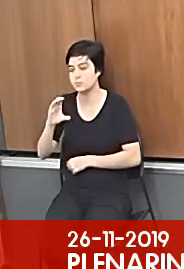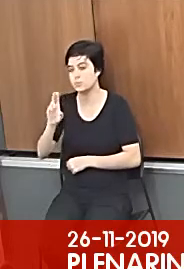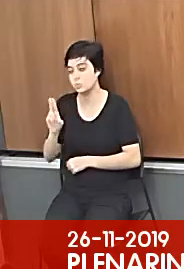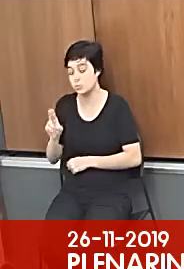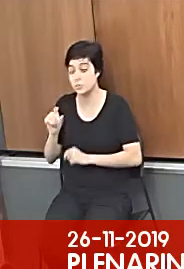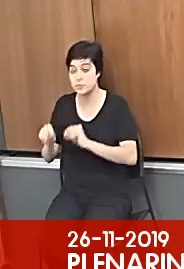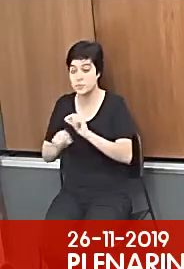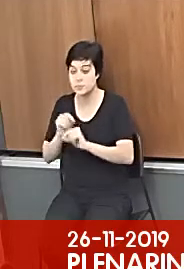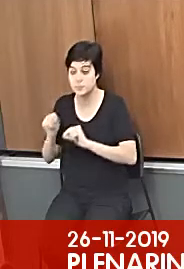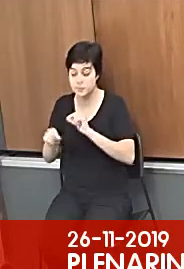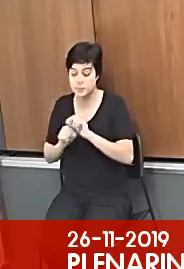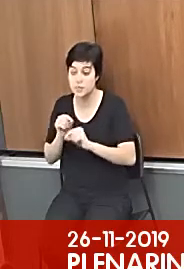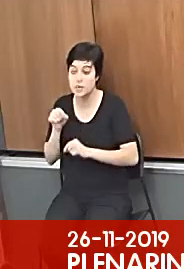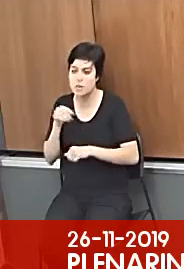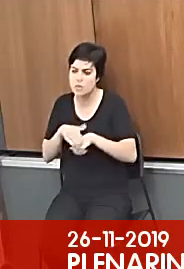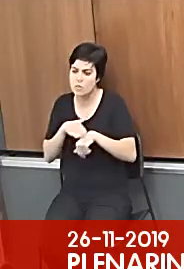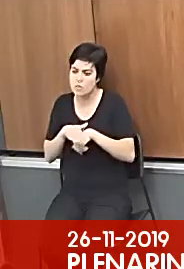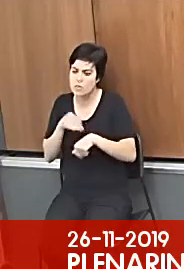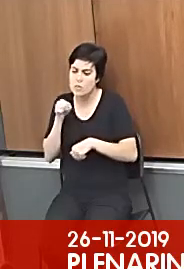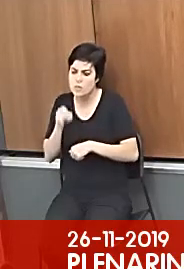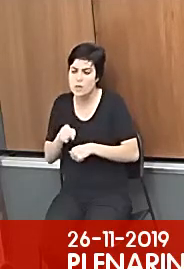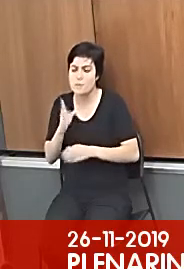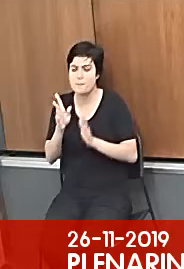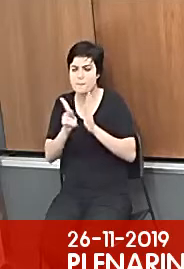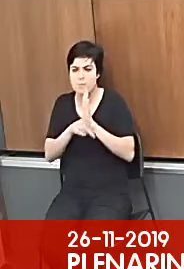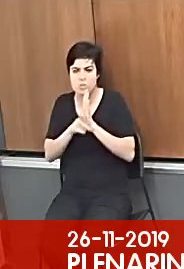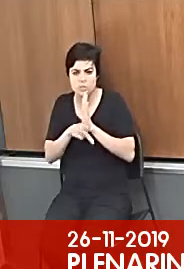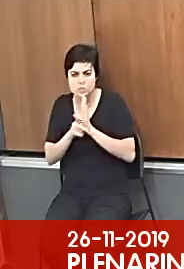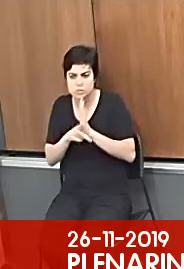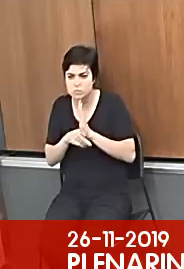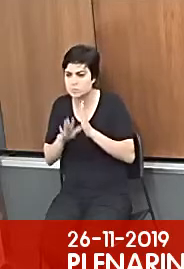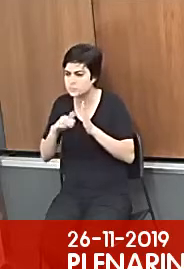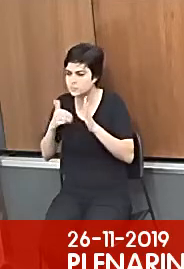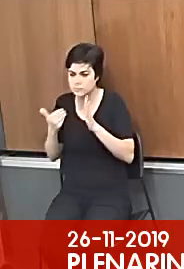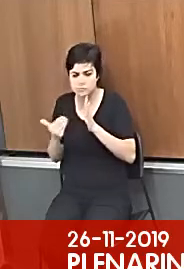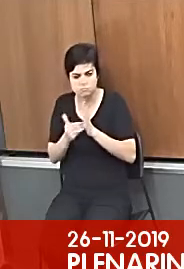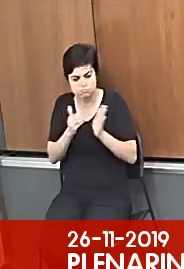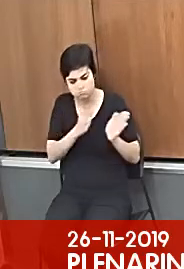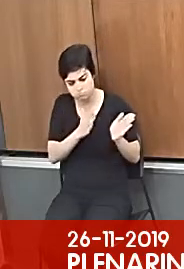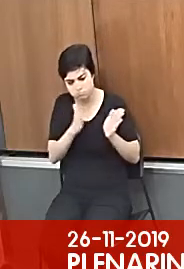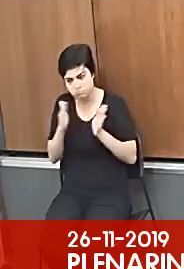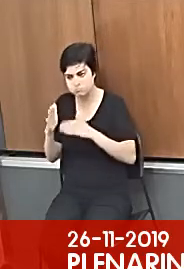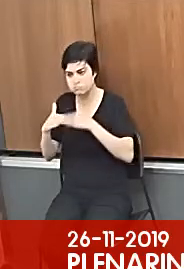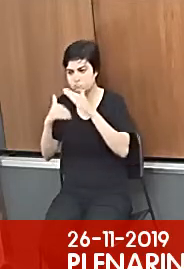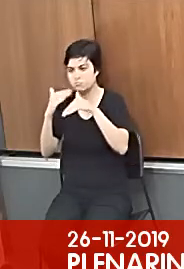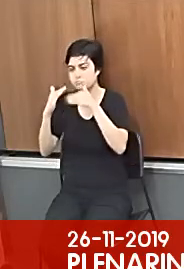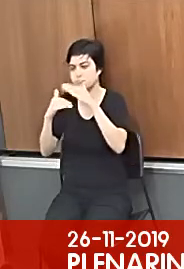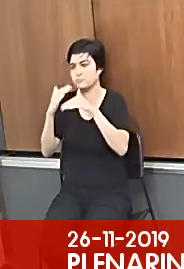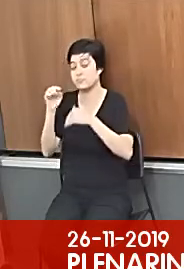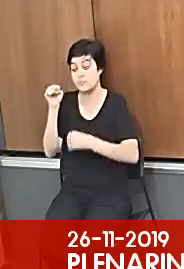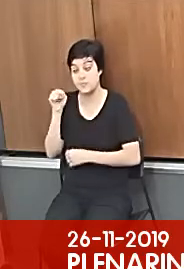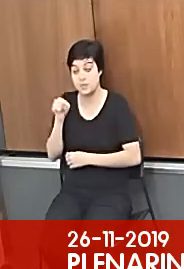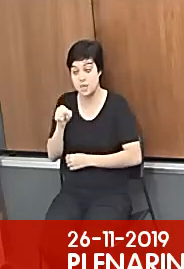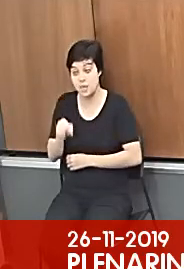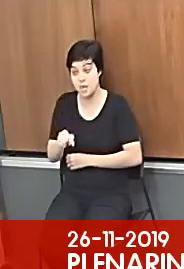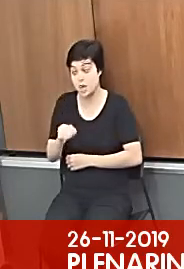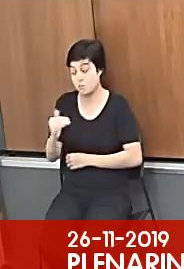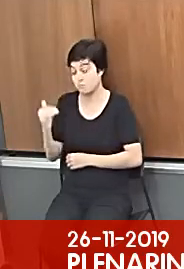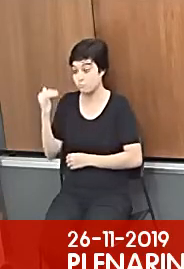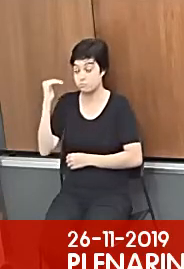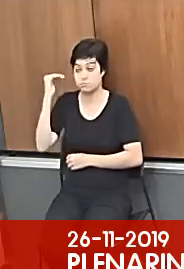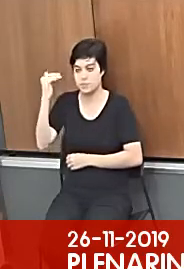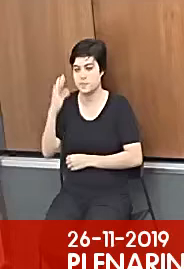falei com ele sobre todo esse projeto, sobre todo esse andamento. É uma alta autoridade que hoje